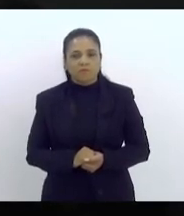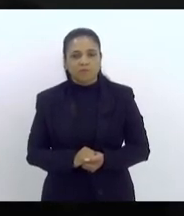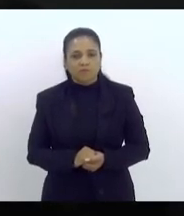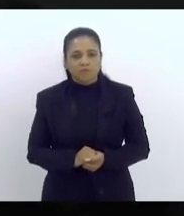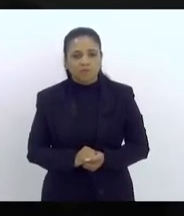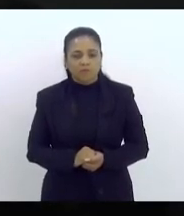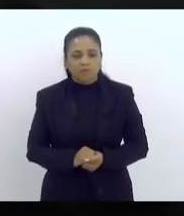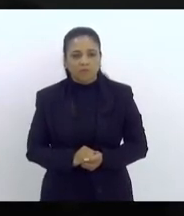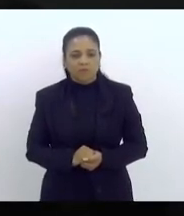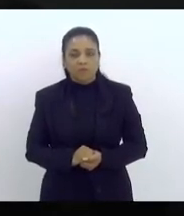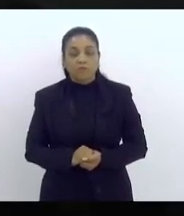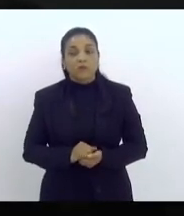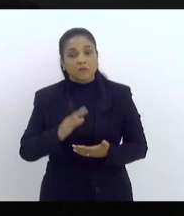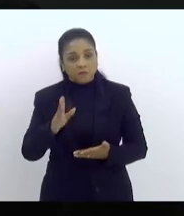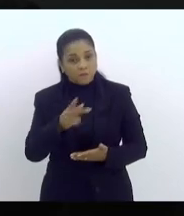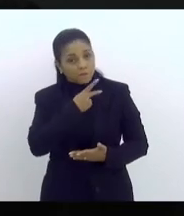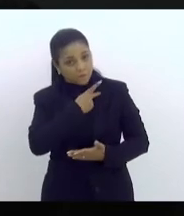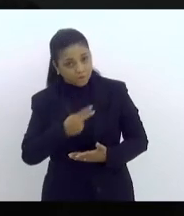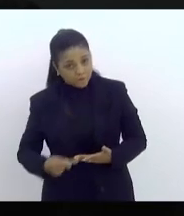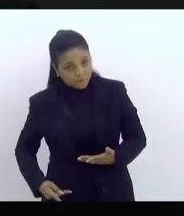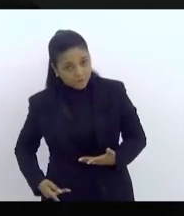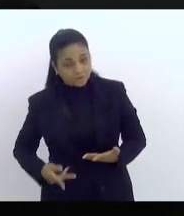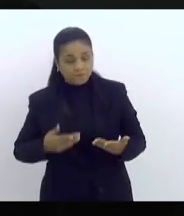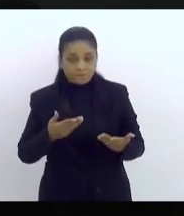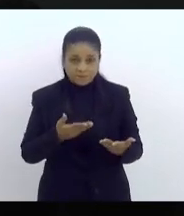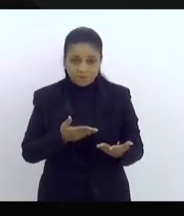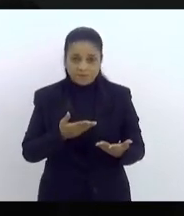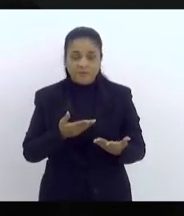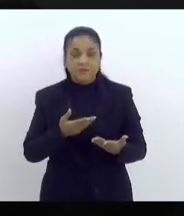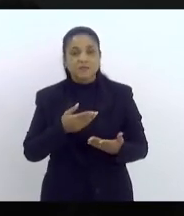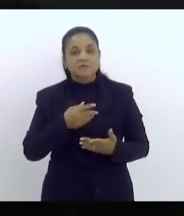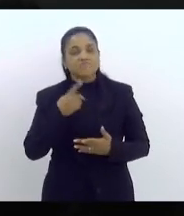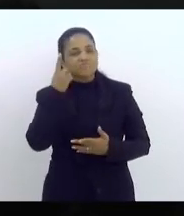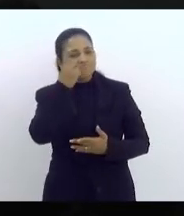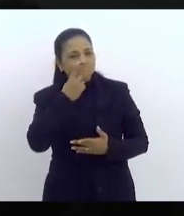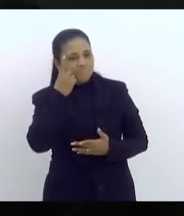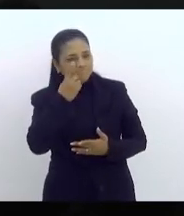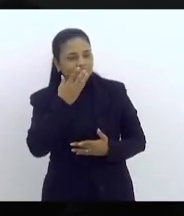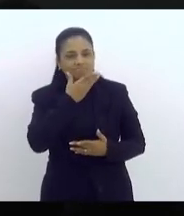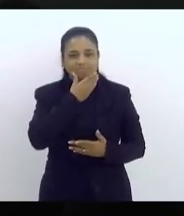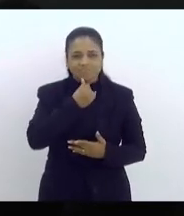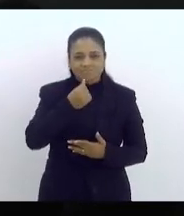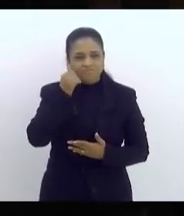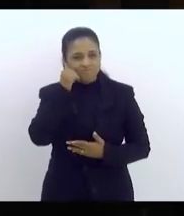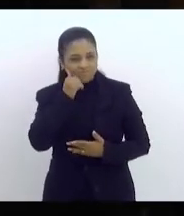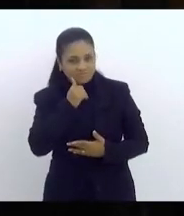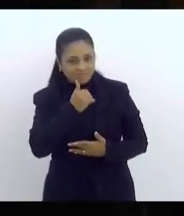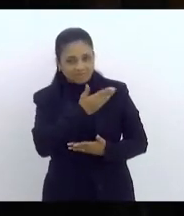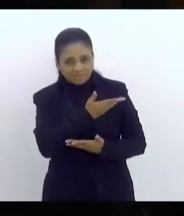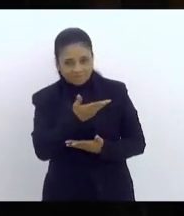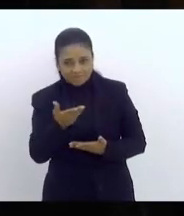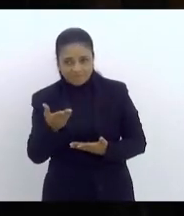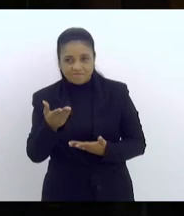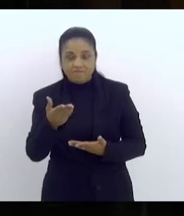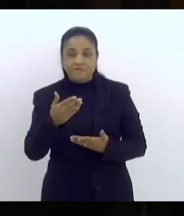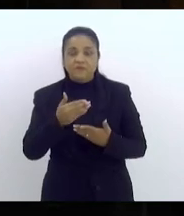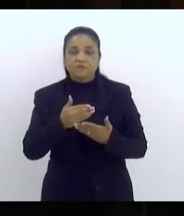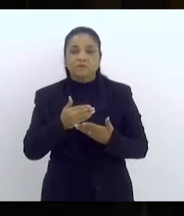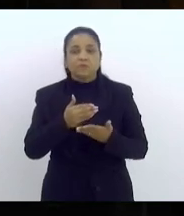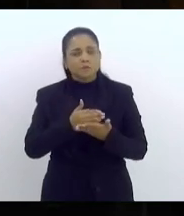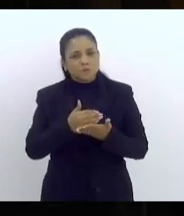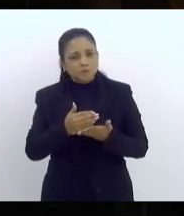senhor presidente senhores deputados inicialmente presidente